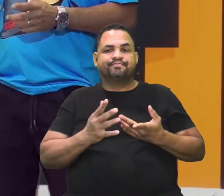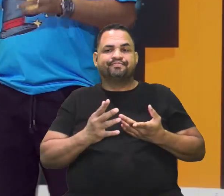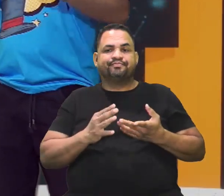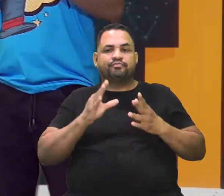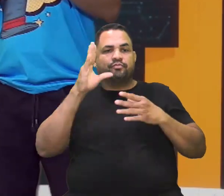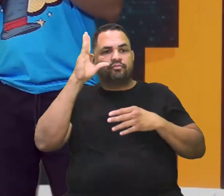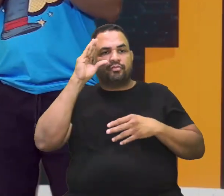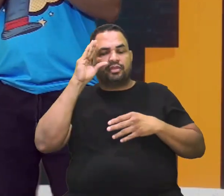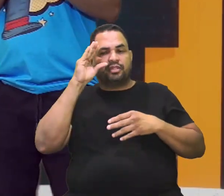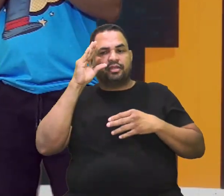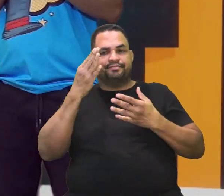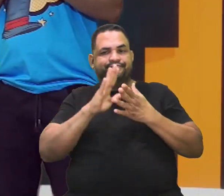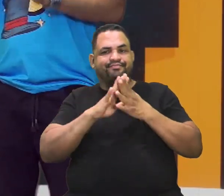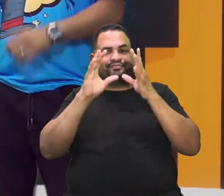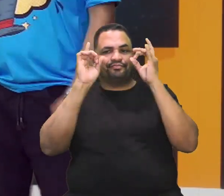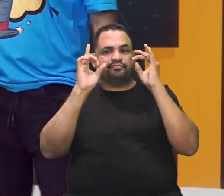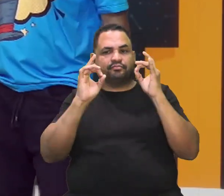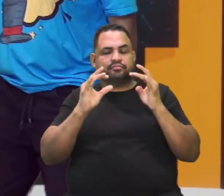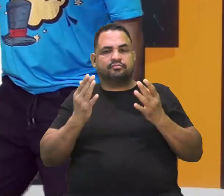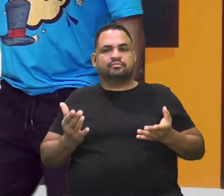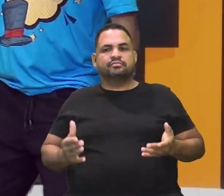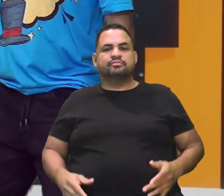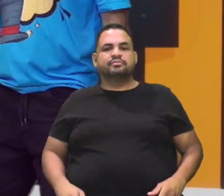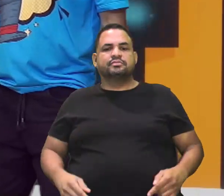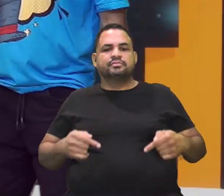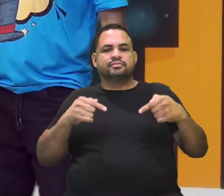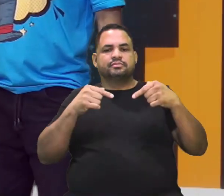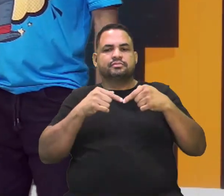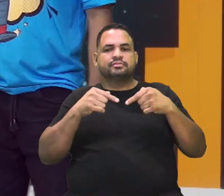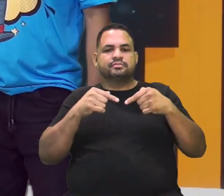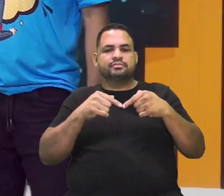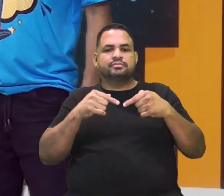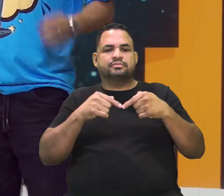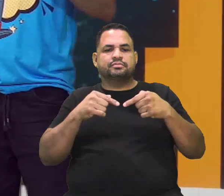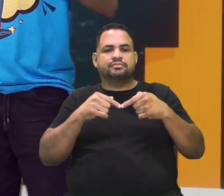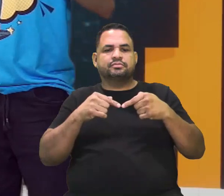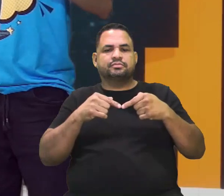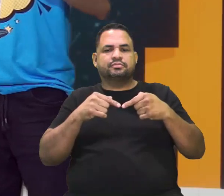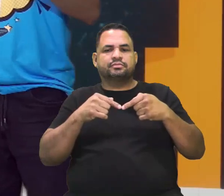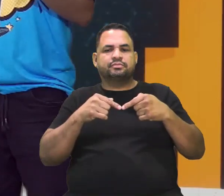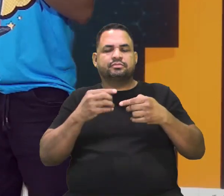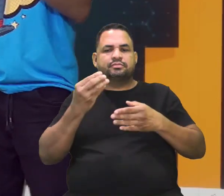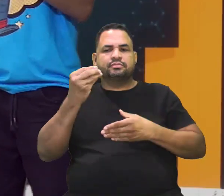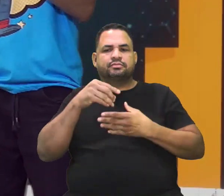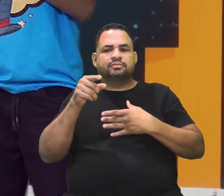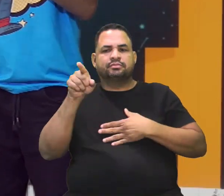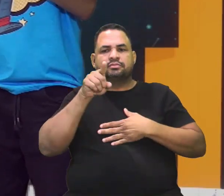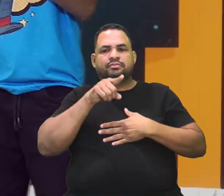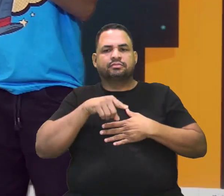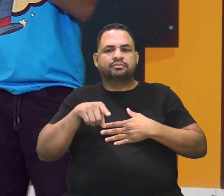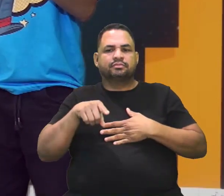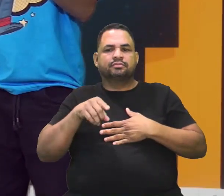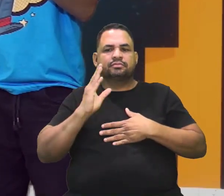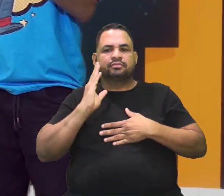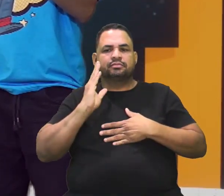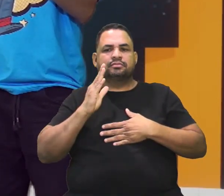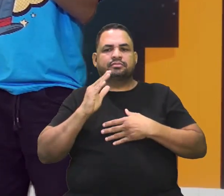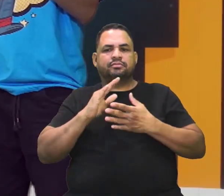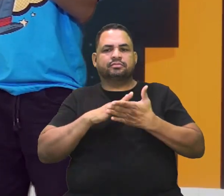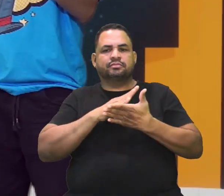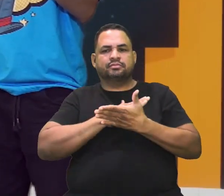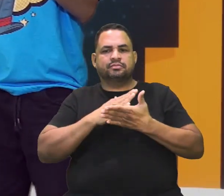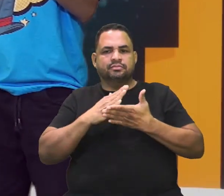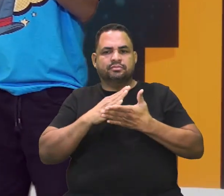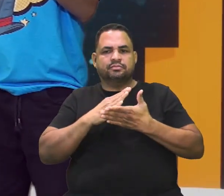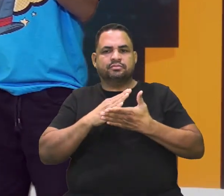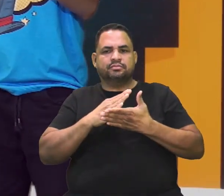até é interessante só ressaltar esse detalhe, que o vértice da parábola, na parábola, o vértice já é ali o